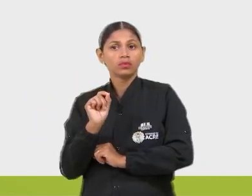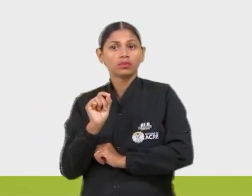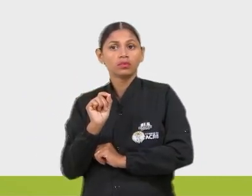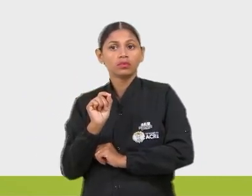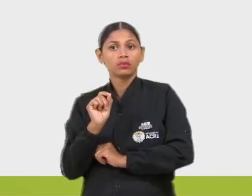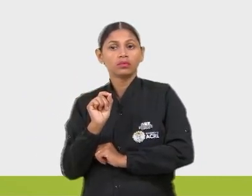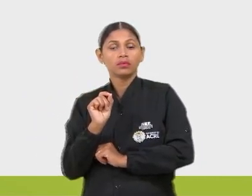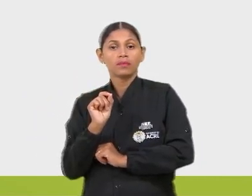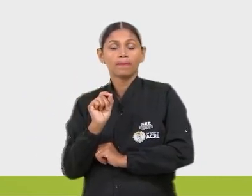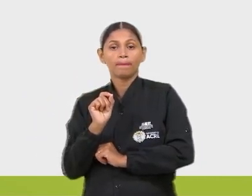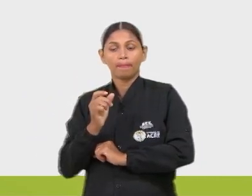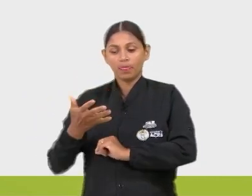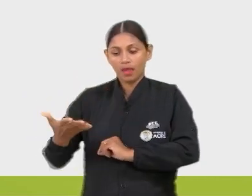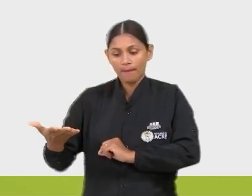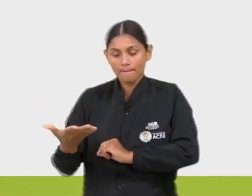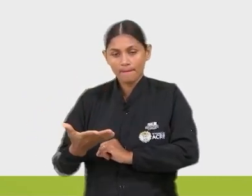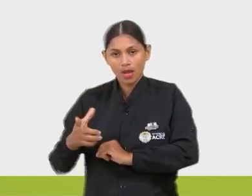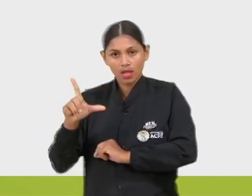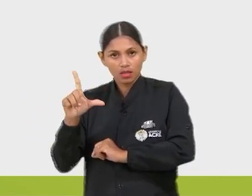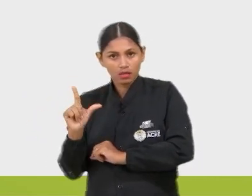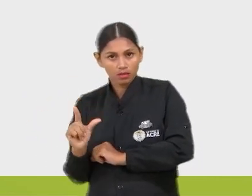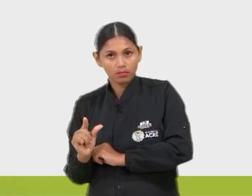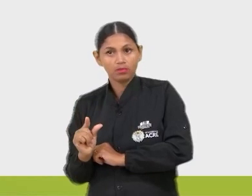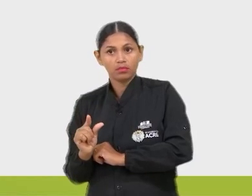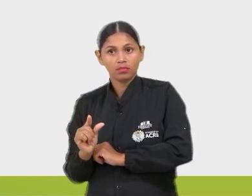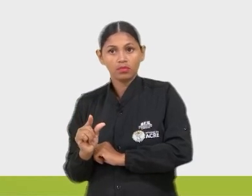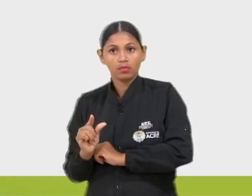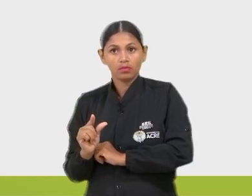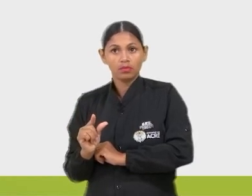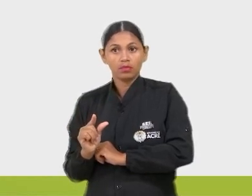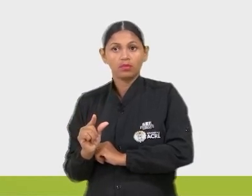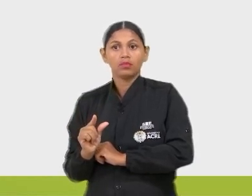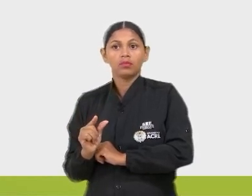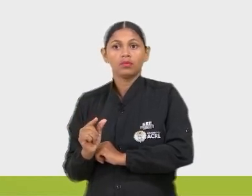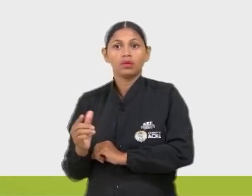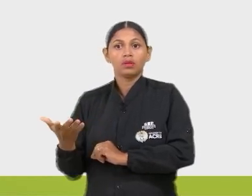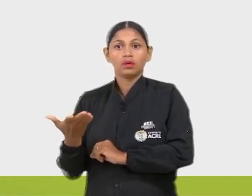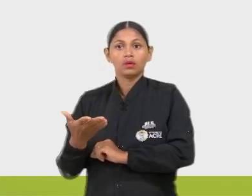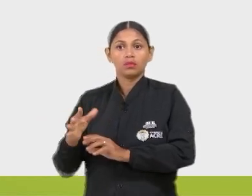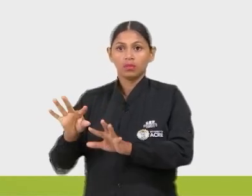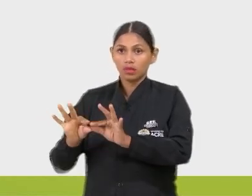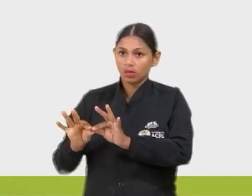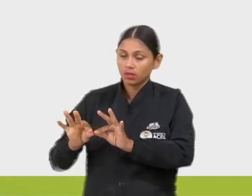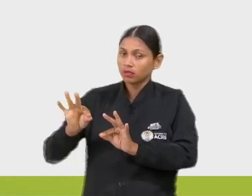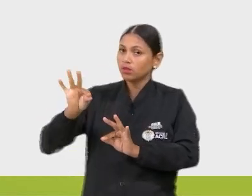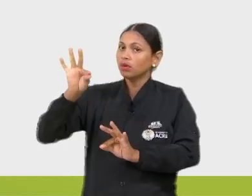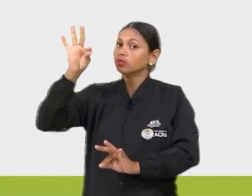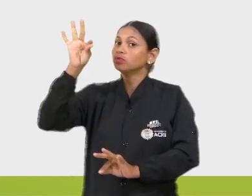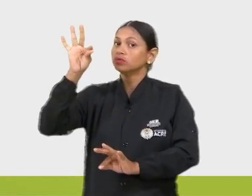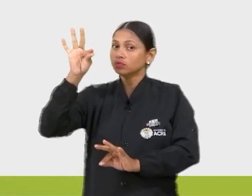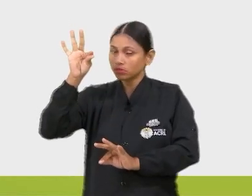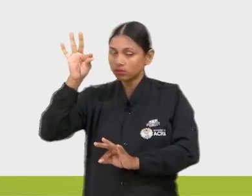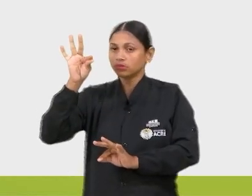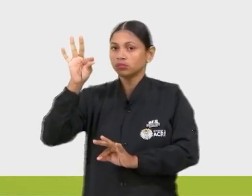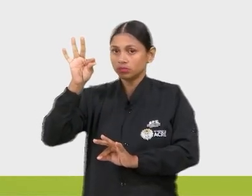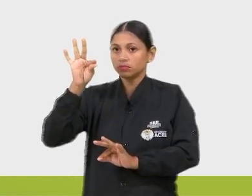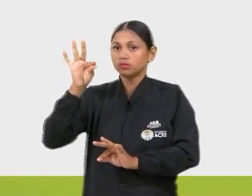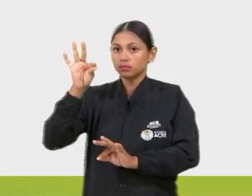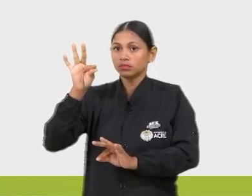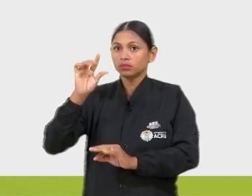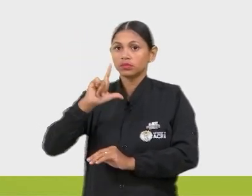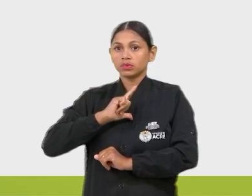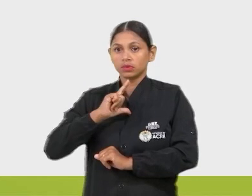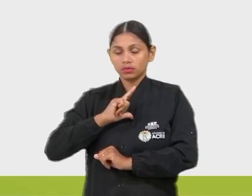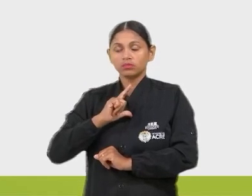base menor, ele vai ter base maior, ele também vai ter altura, tá? relevante aqui, ó. Essa altura, ela vai formar um